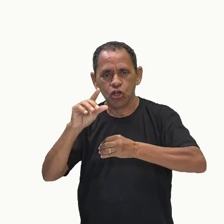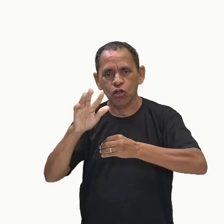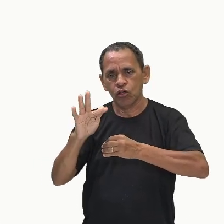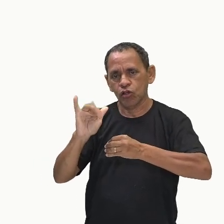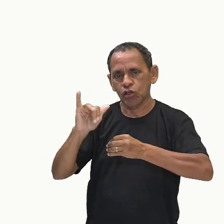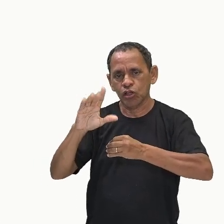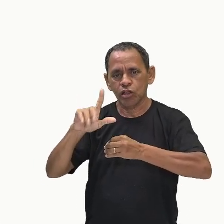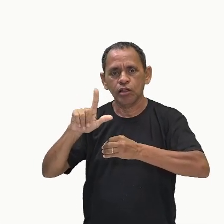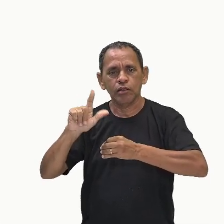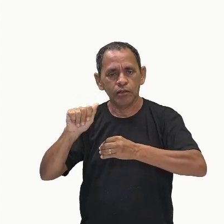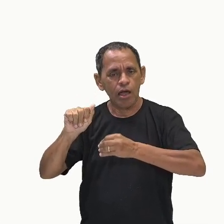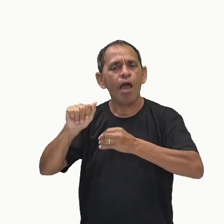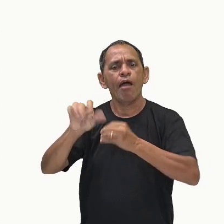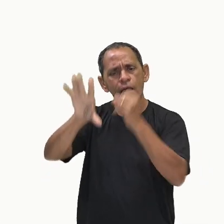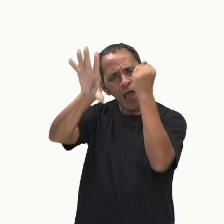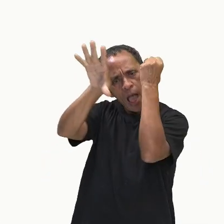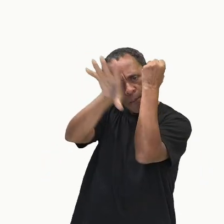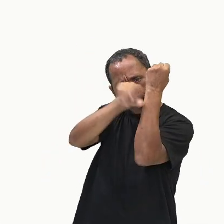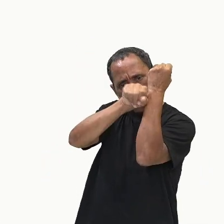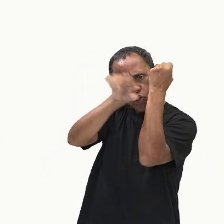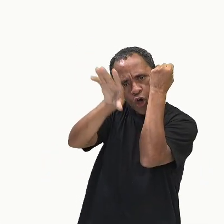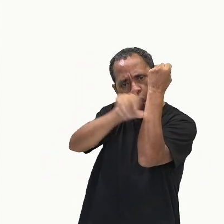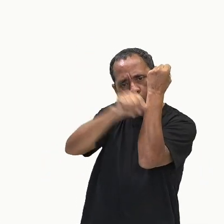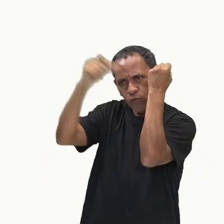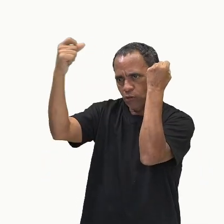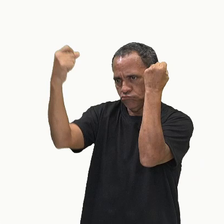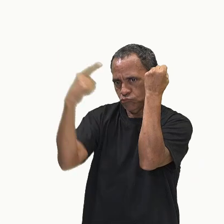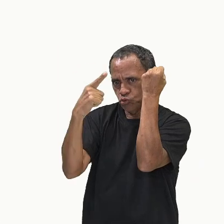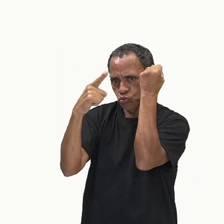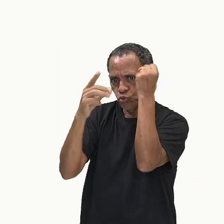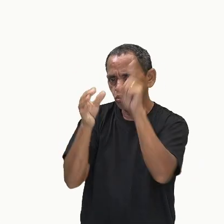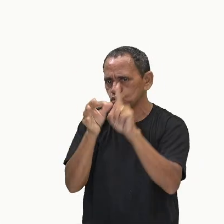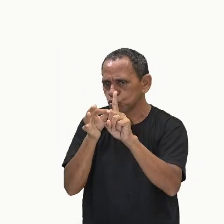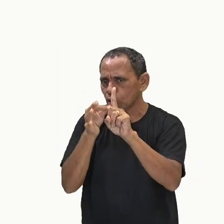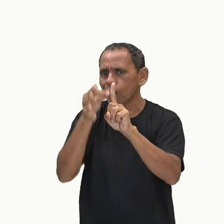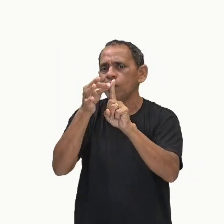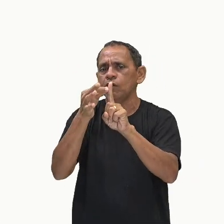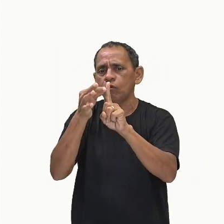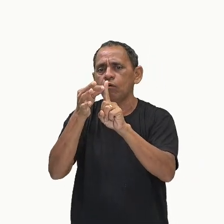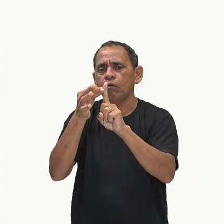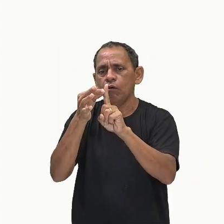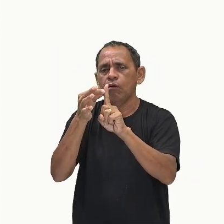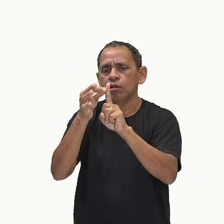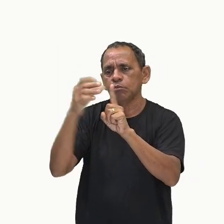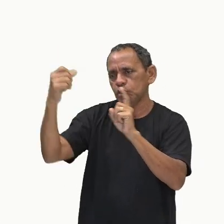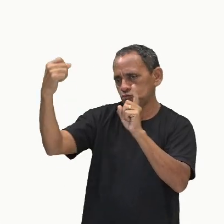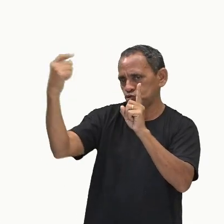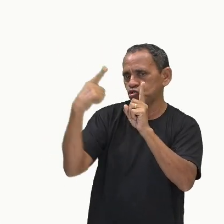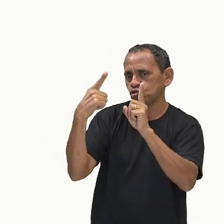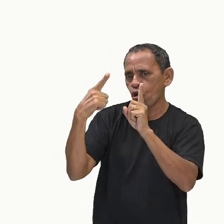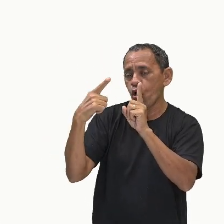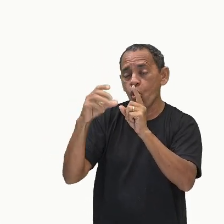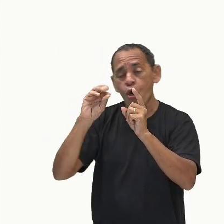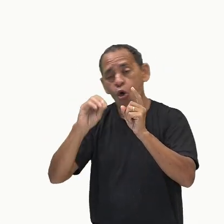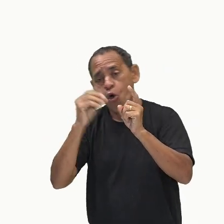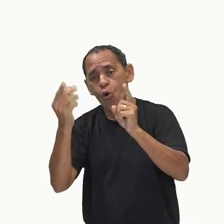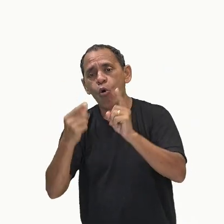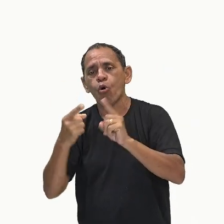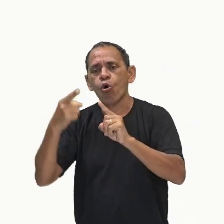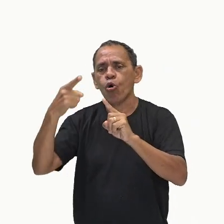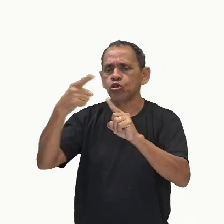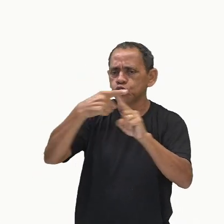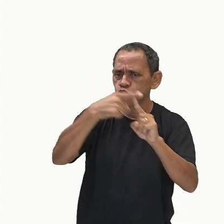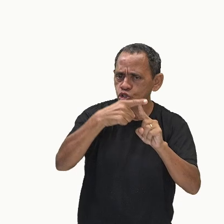luz e o calor do sol ou oriundos de uma energia artificial. Aqui a gente está esquematizando com o sol.